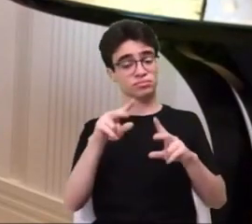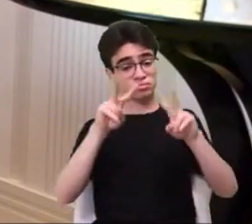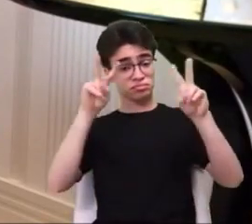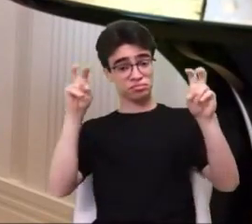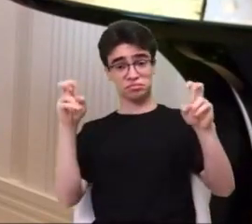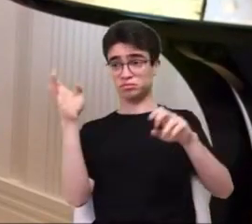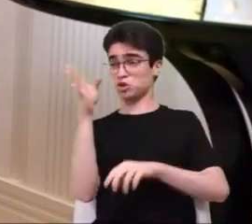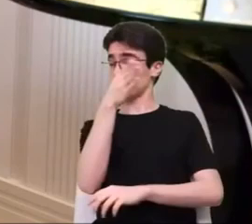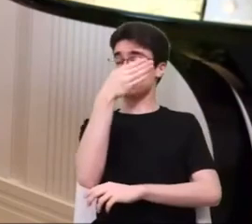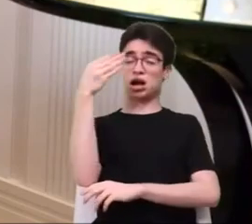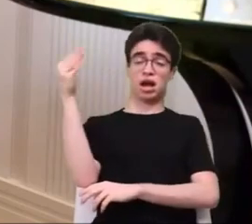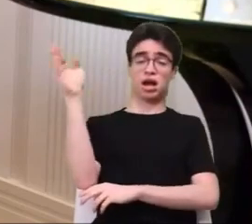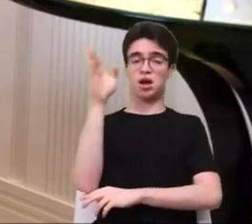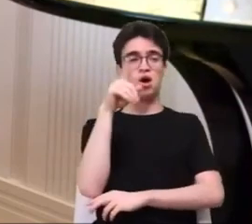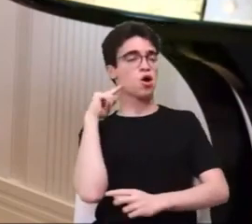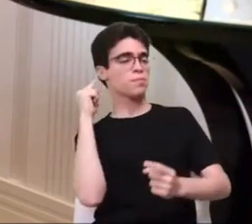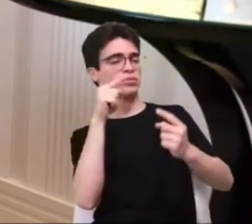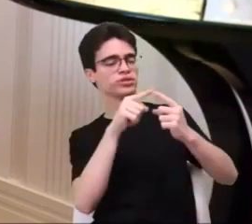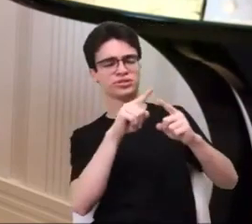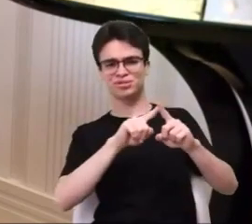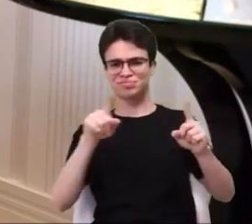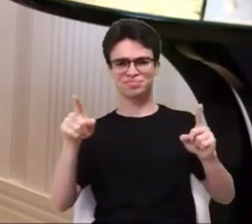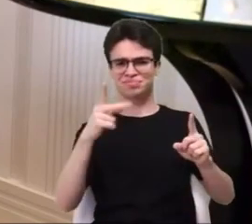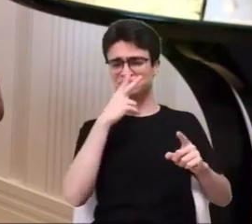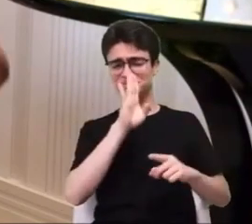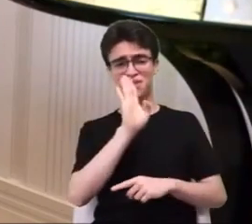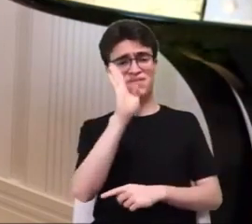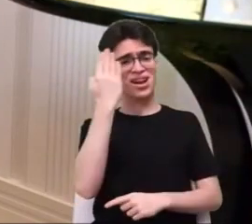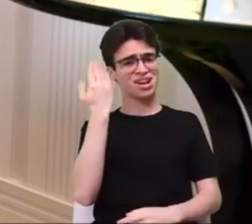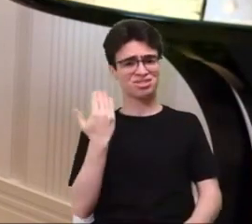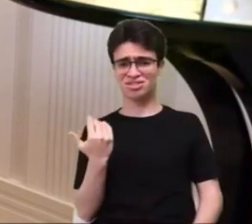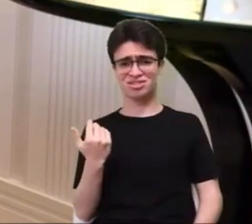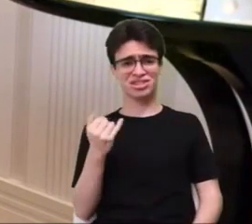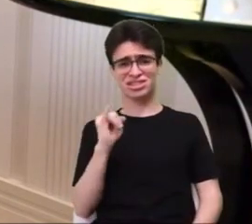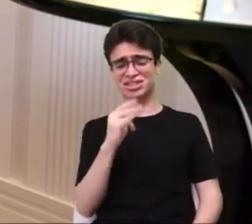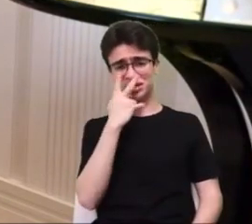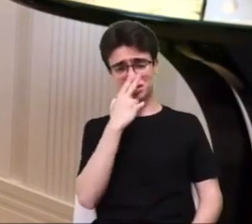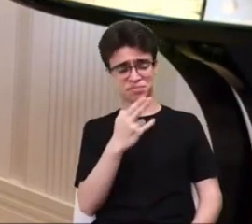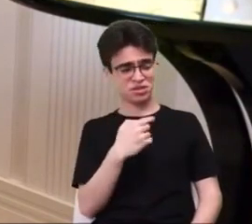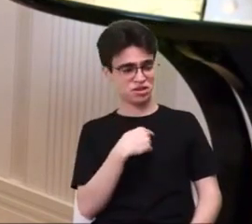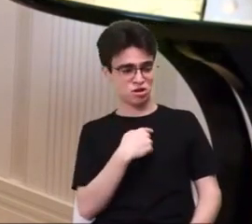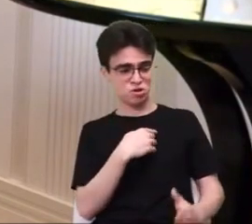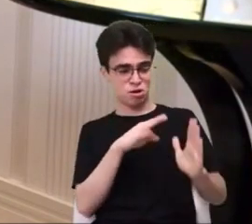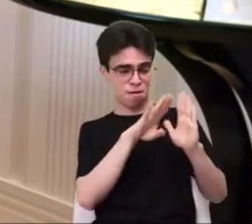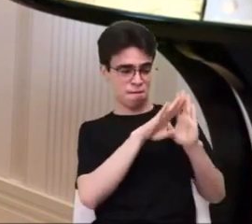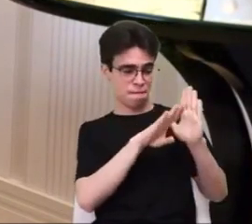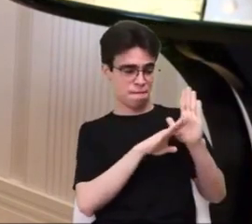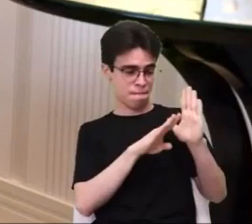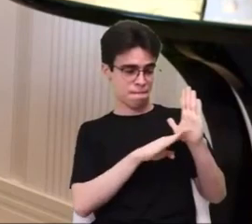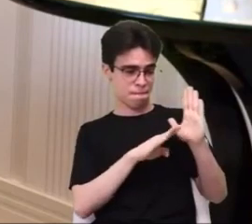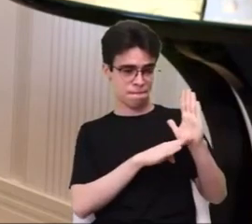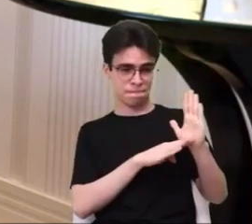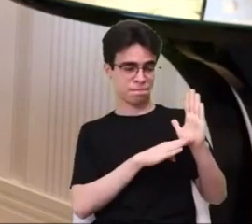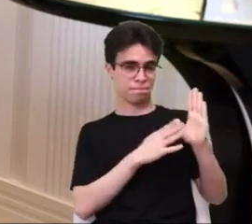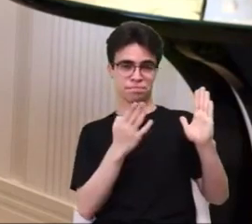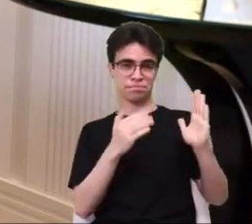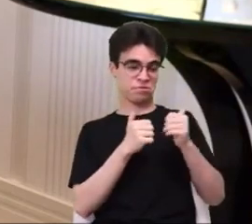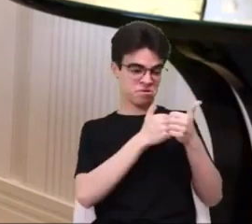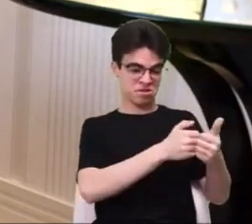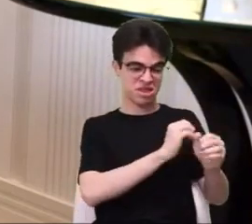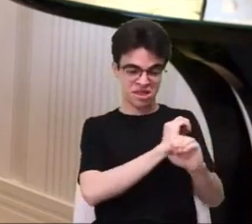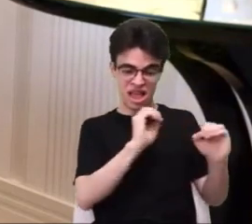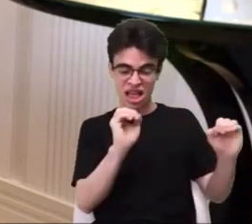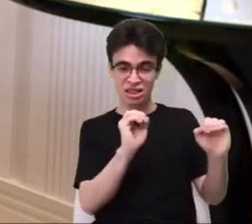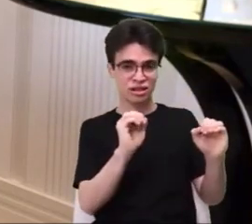bandeira, mas na verdade ela não é ela é uma falácia, porque se não seguir a cartilha, né, essa liberdade não